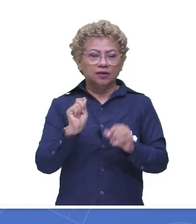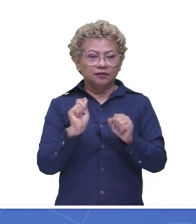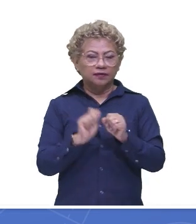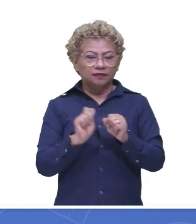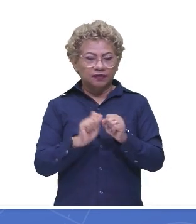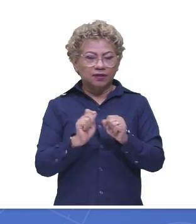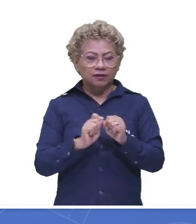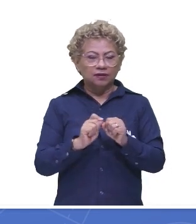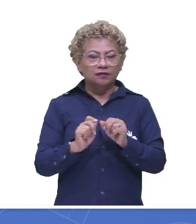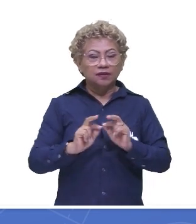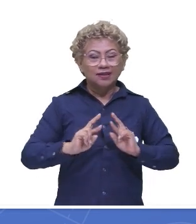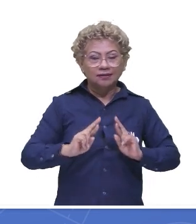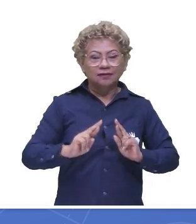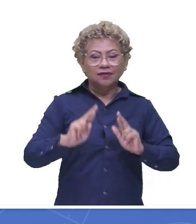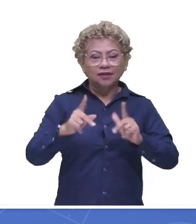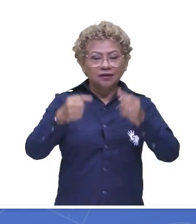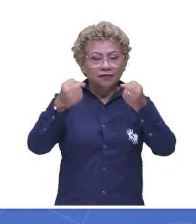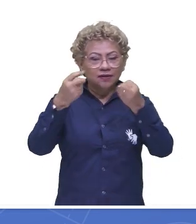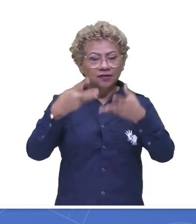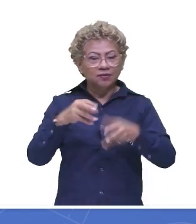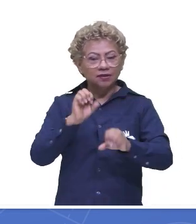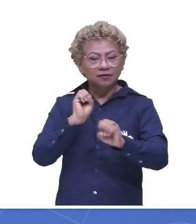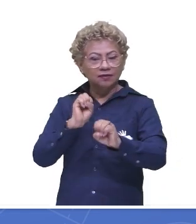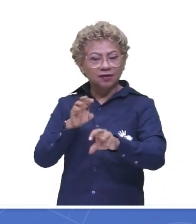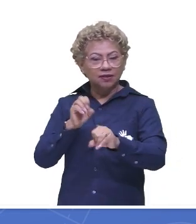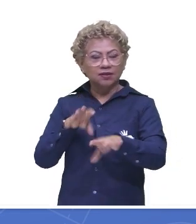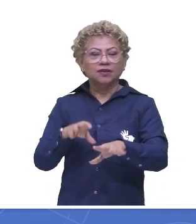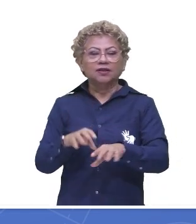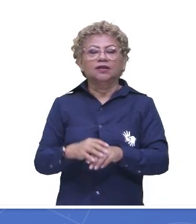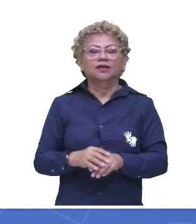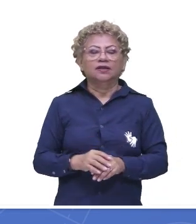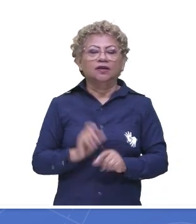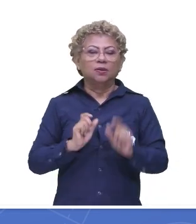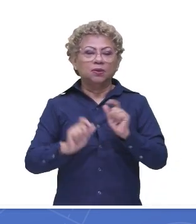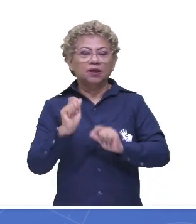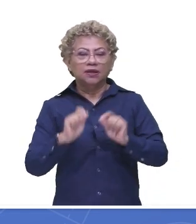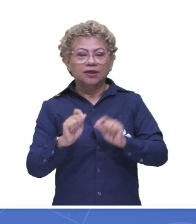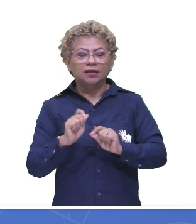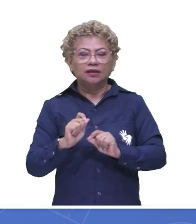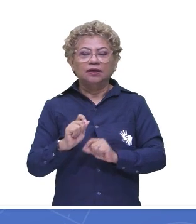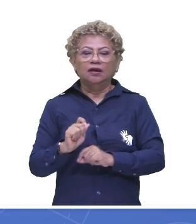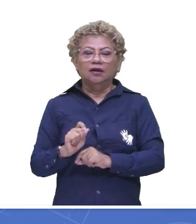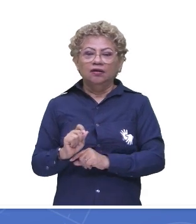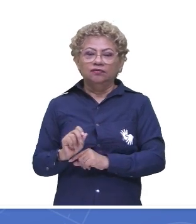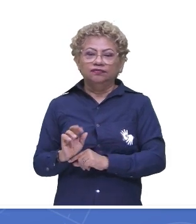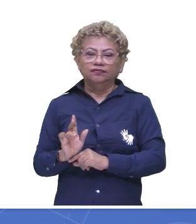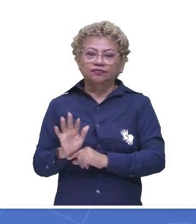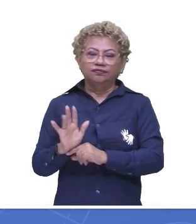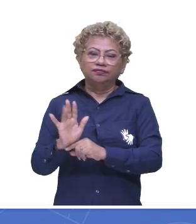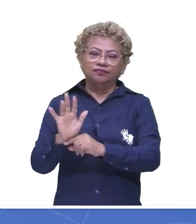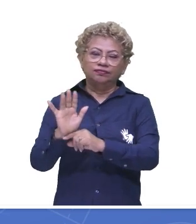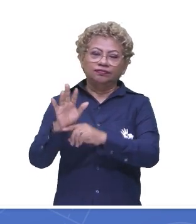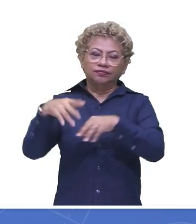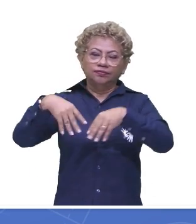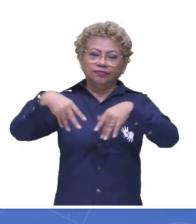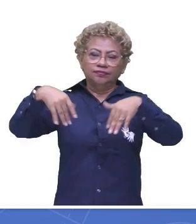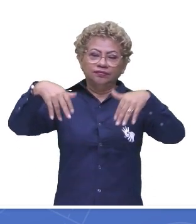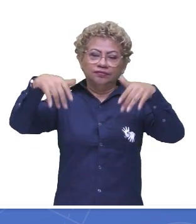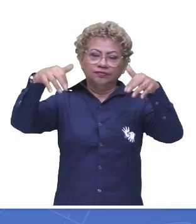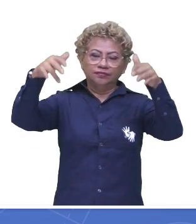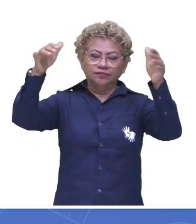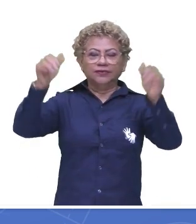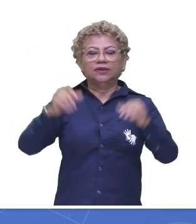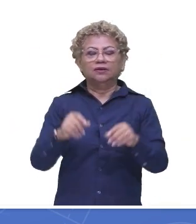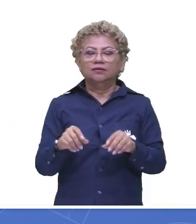algumas diferenciações entre ebulição, vaporização, evaporação, tá certo? Aqui em física nós vamos interpretar tudo da